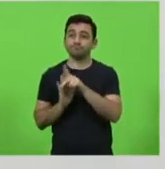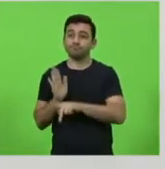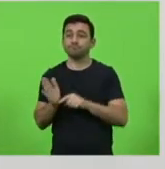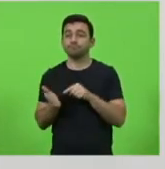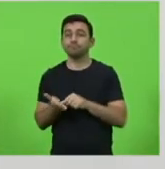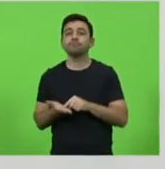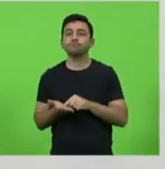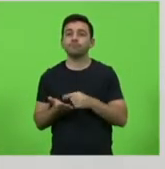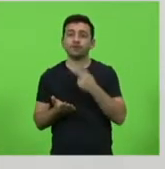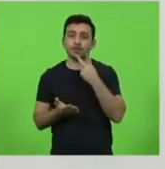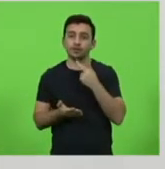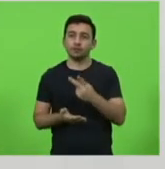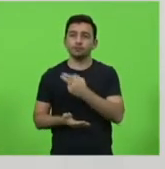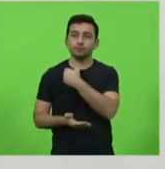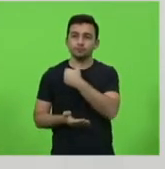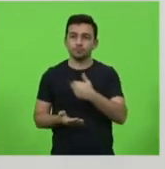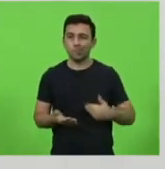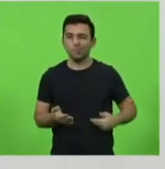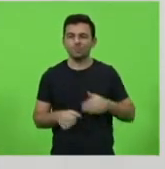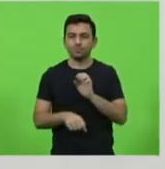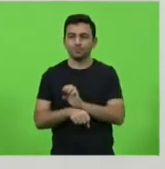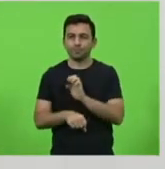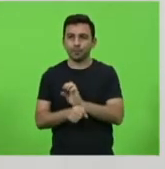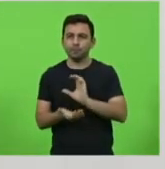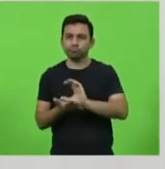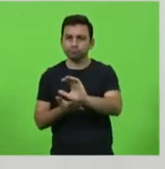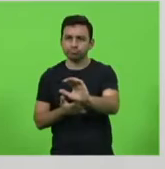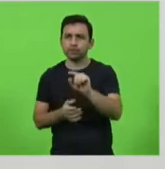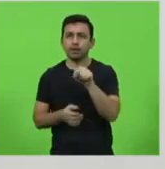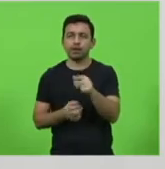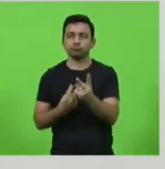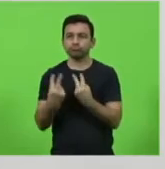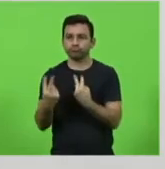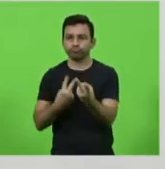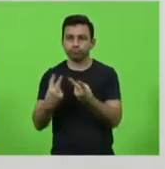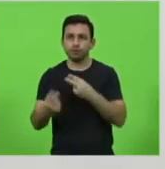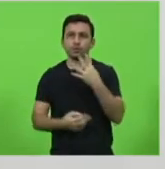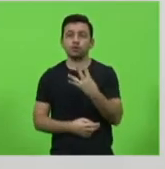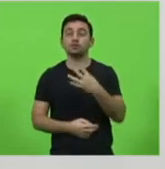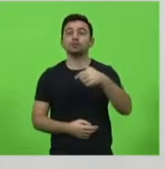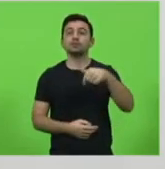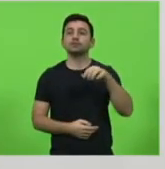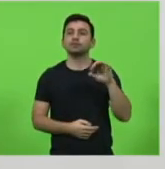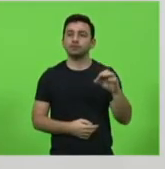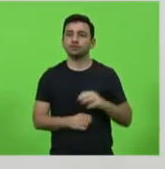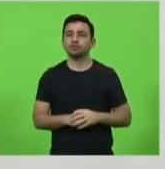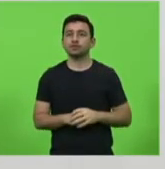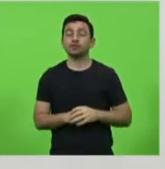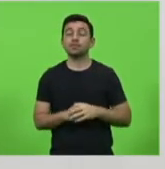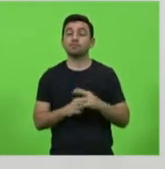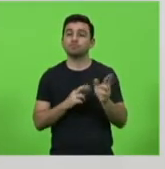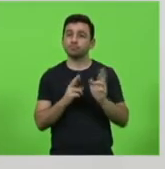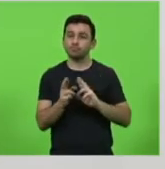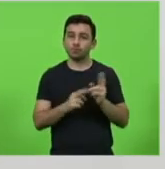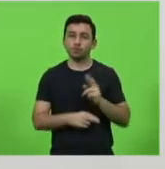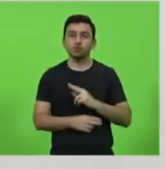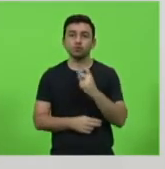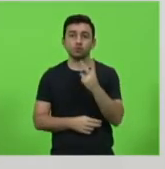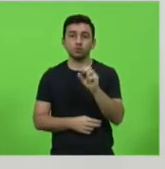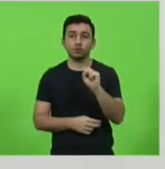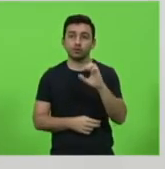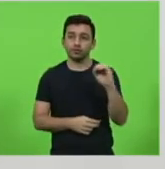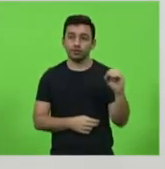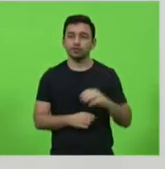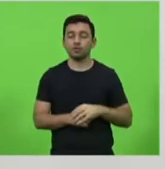estaduais na duplicação da 470, na duplicação da 280, na 163 lá no Oeste.